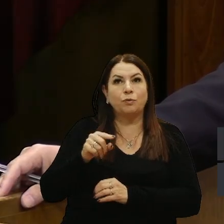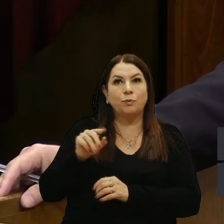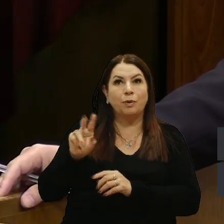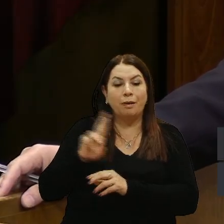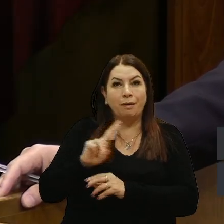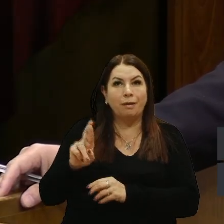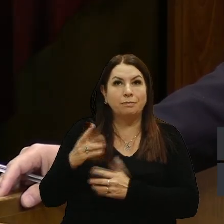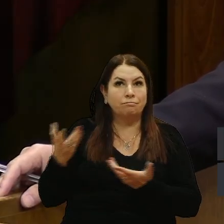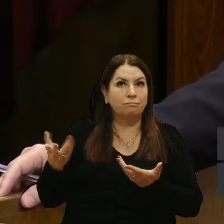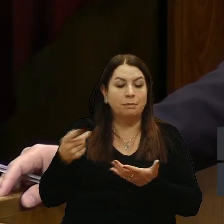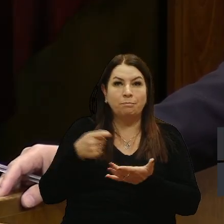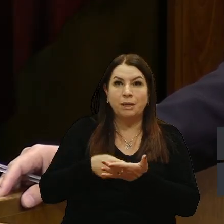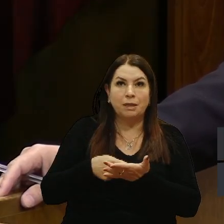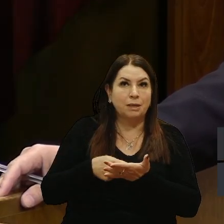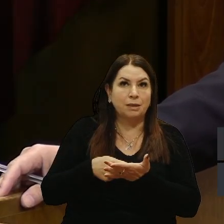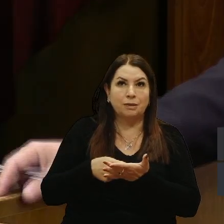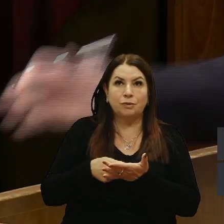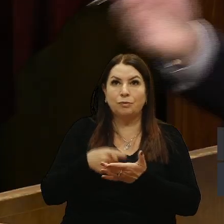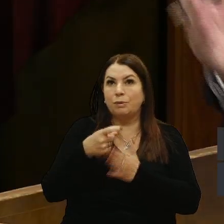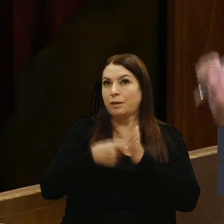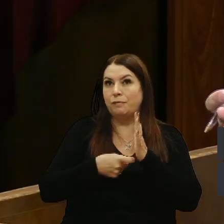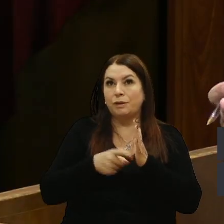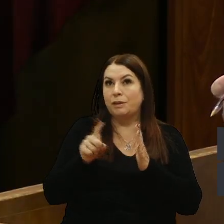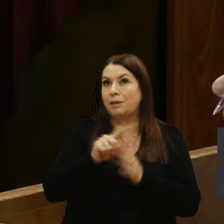tarifa de nem R$40.